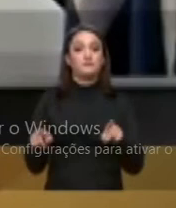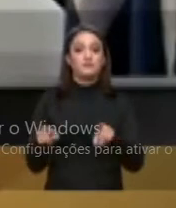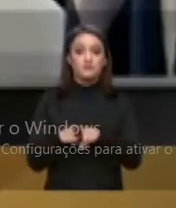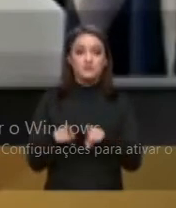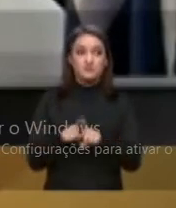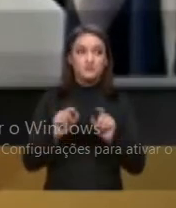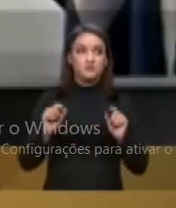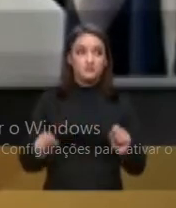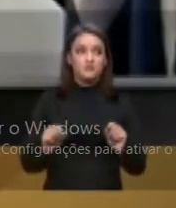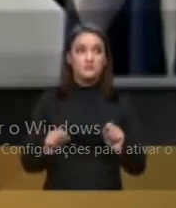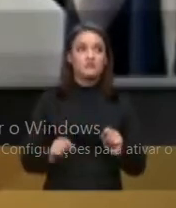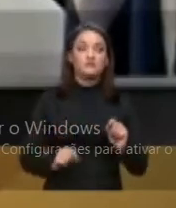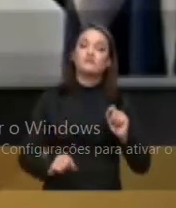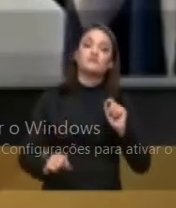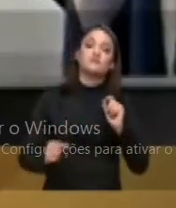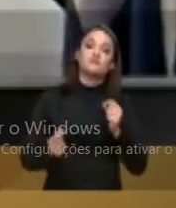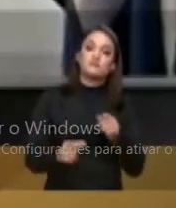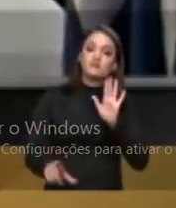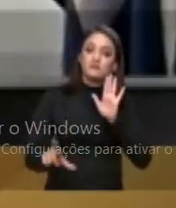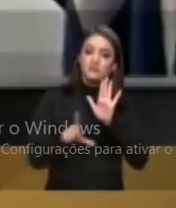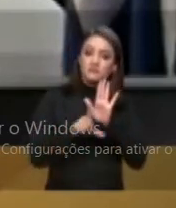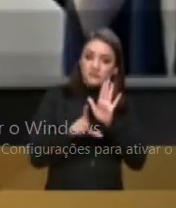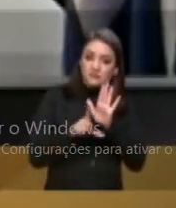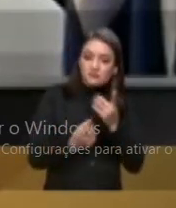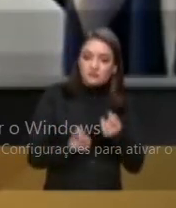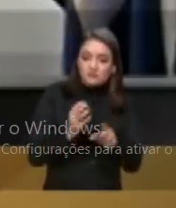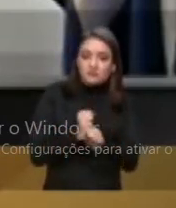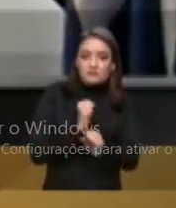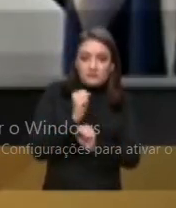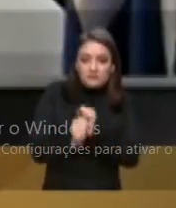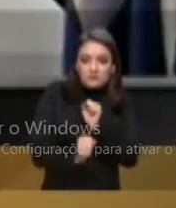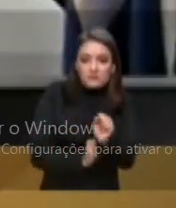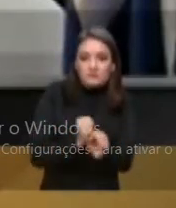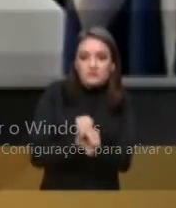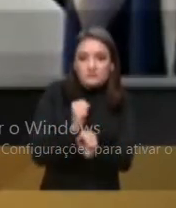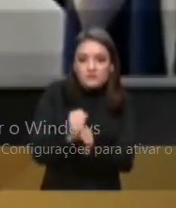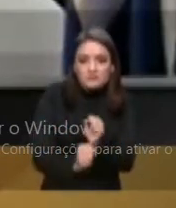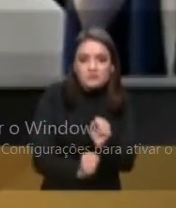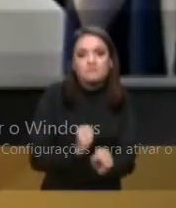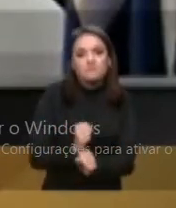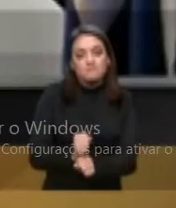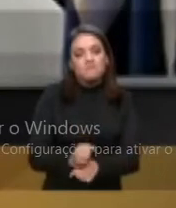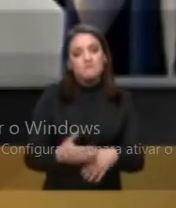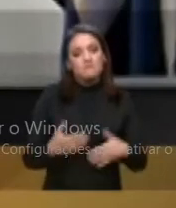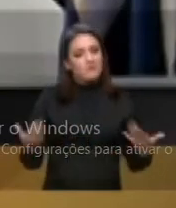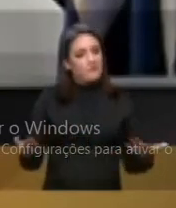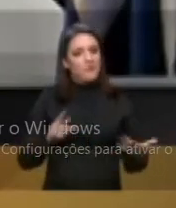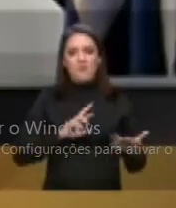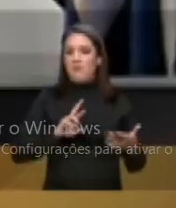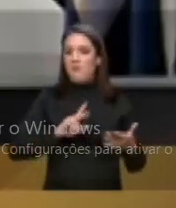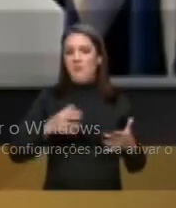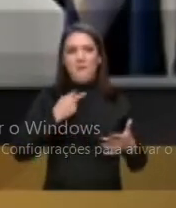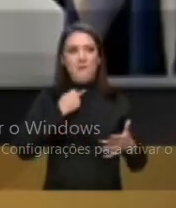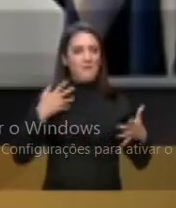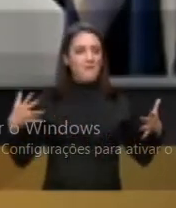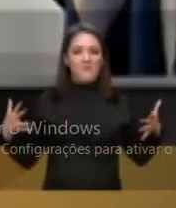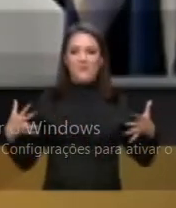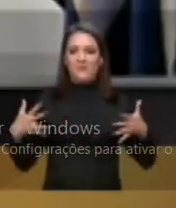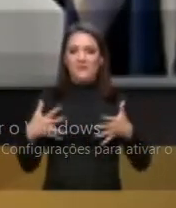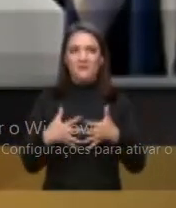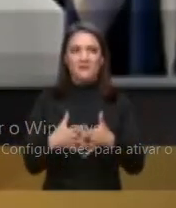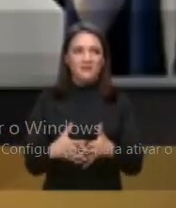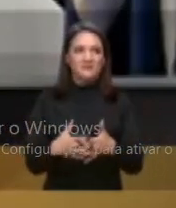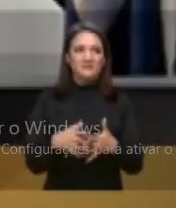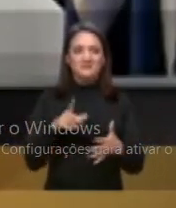Orçamentárias, mas, evidentemente, a Lei Orçamentária Anual, a LOA, espécie distinta que com aquela, sabidamente, não